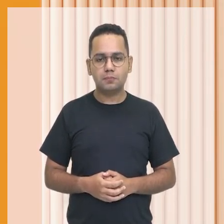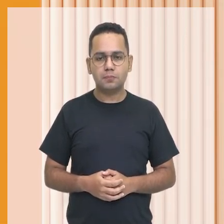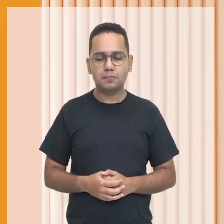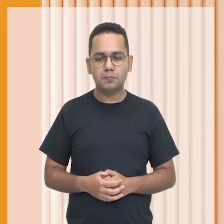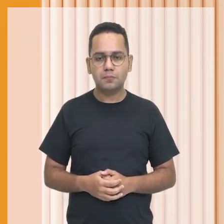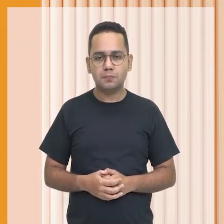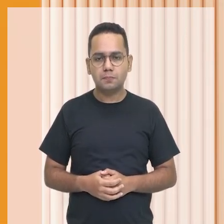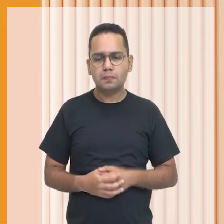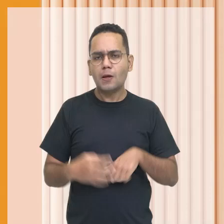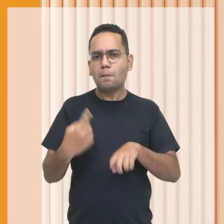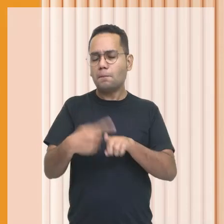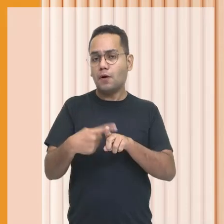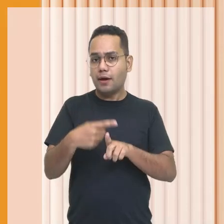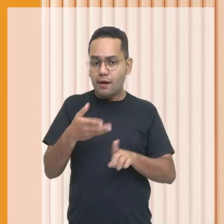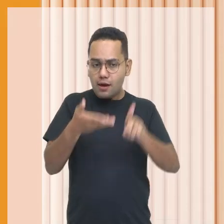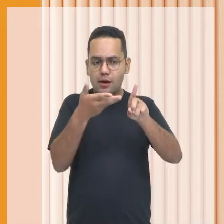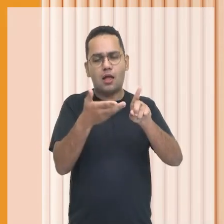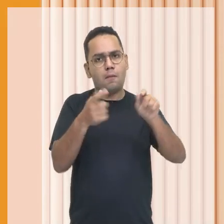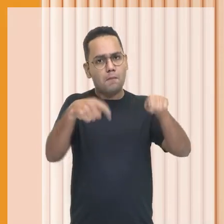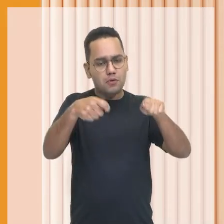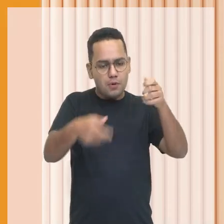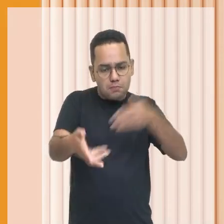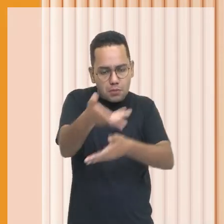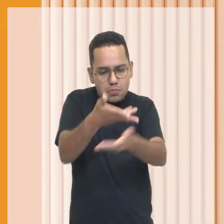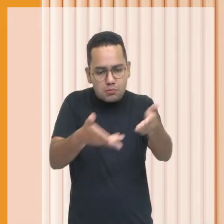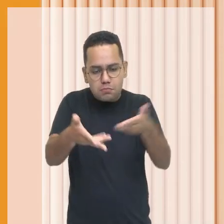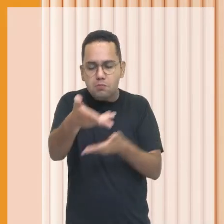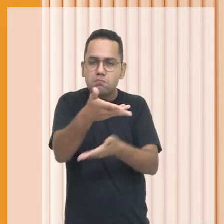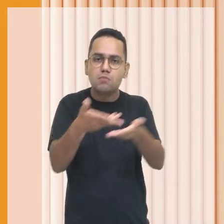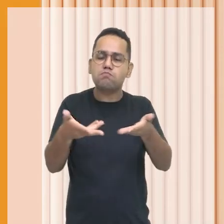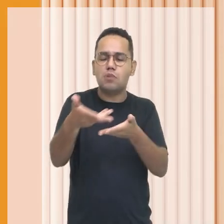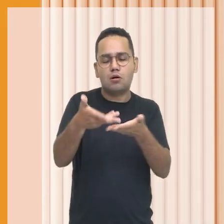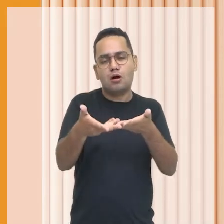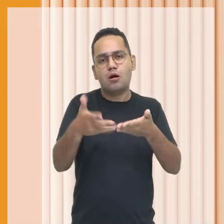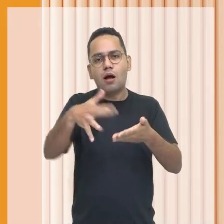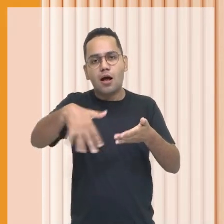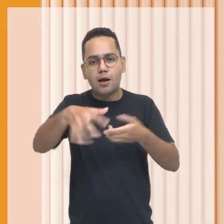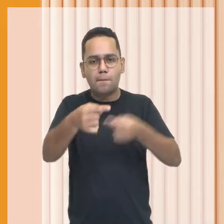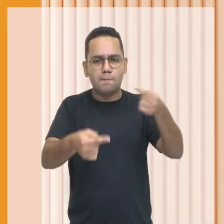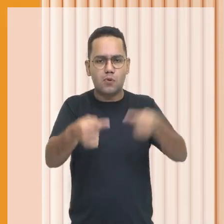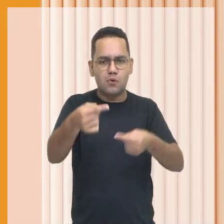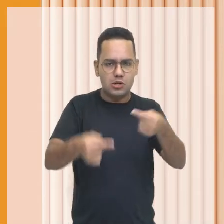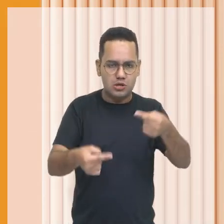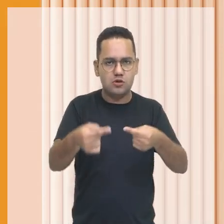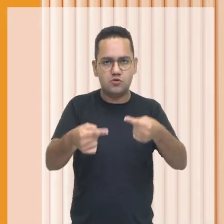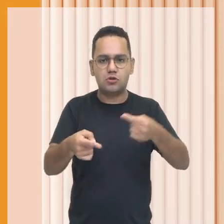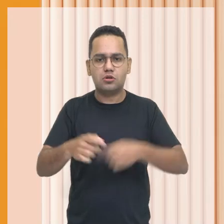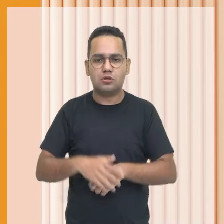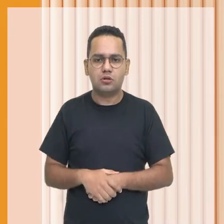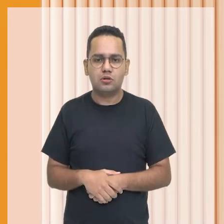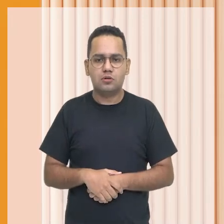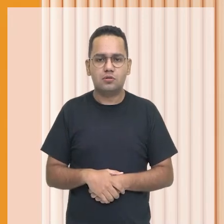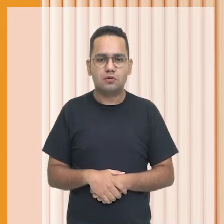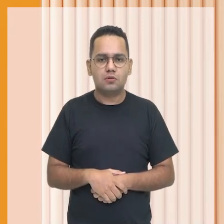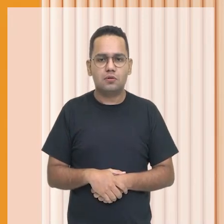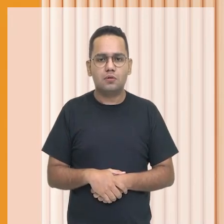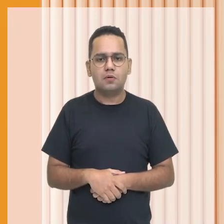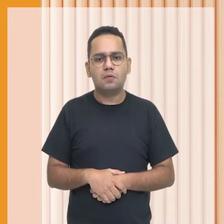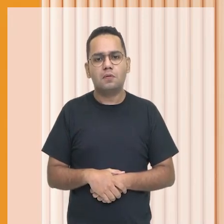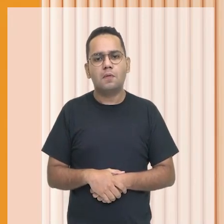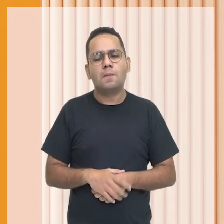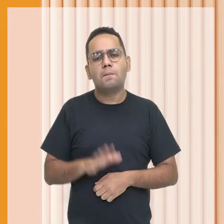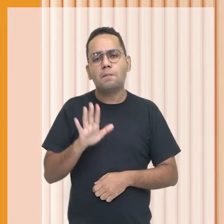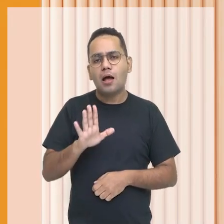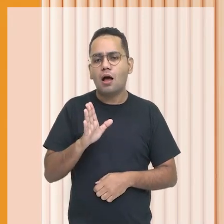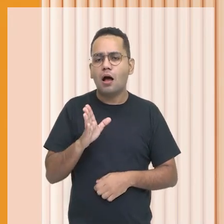né, com o Congresso Nacional, mas depois de estar em maus termos com eles, de brigar, de atacar inimigos, lhe rendeu muitas